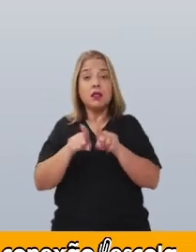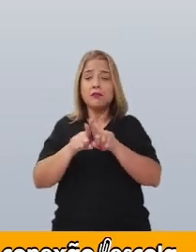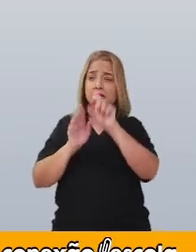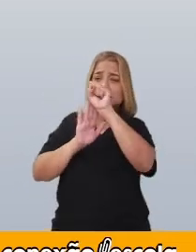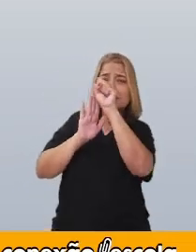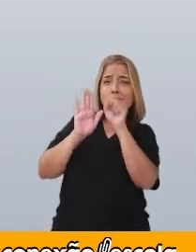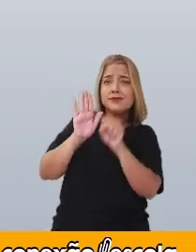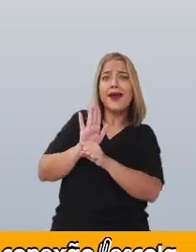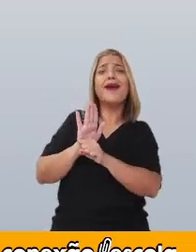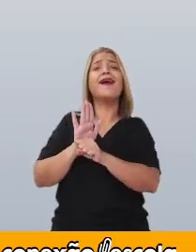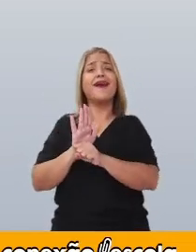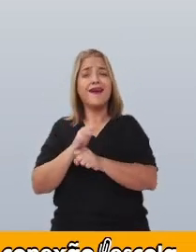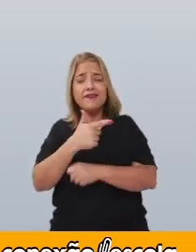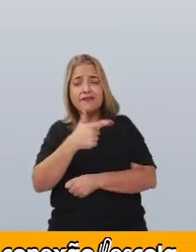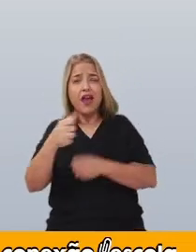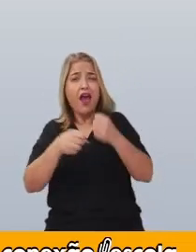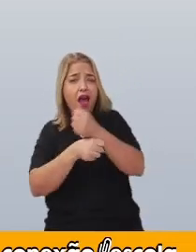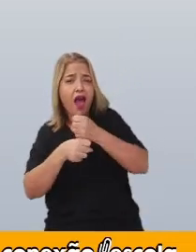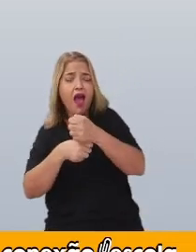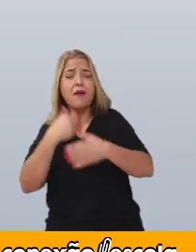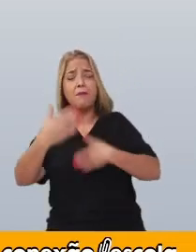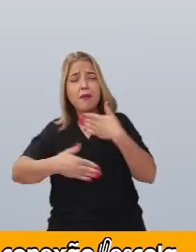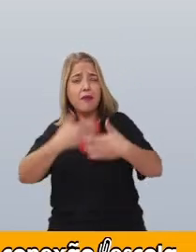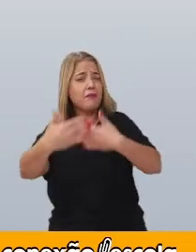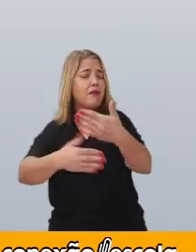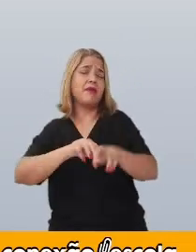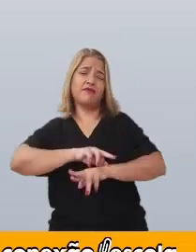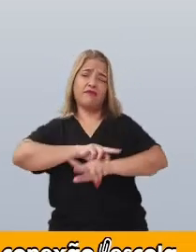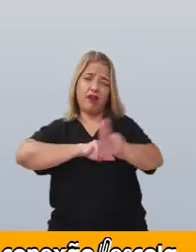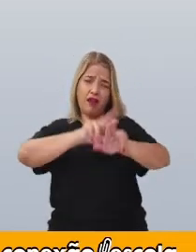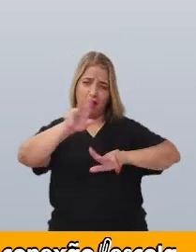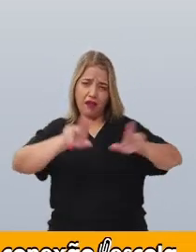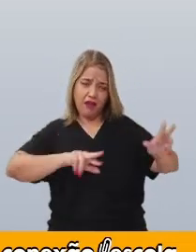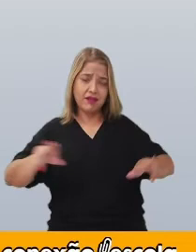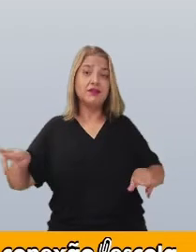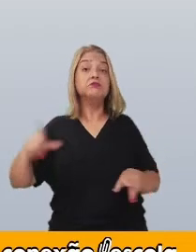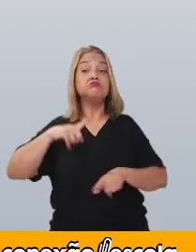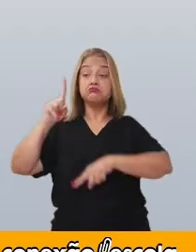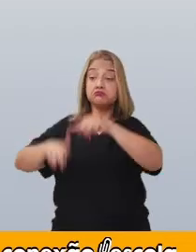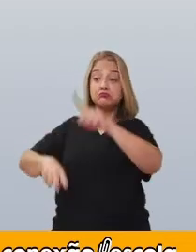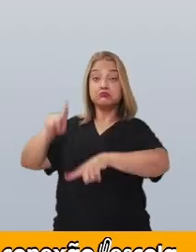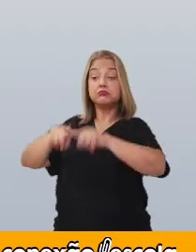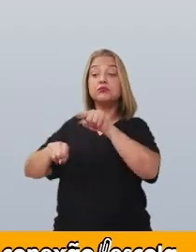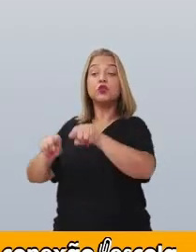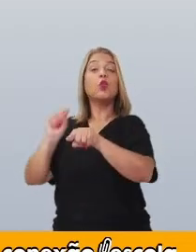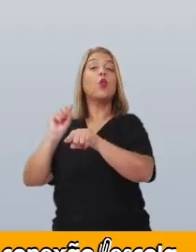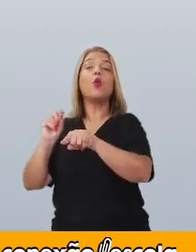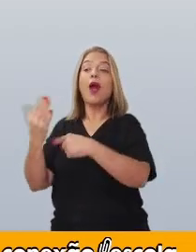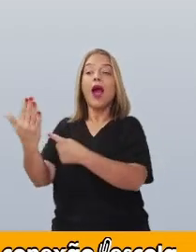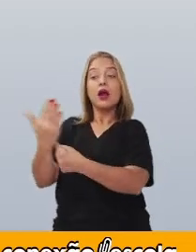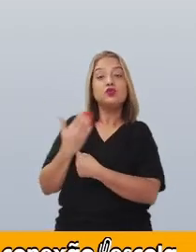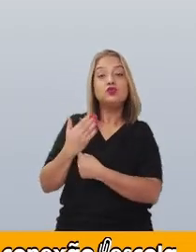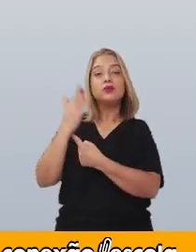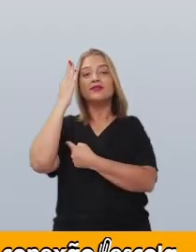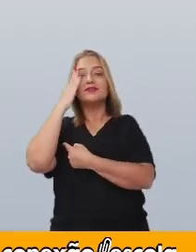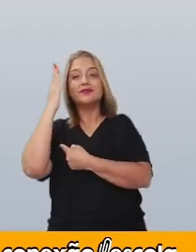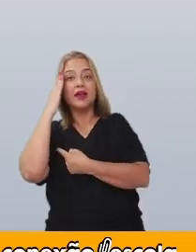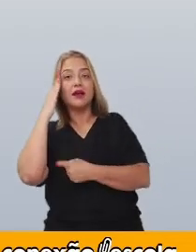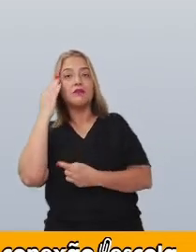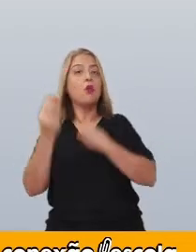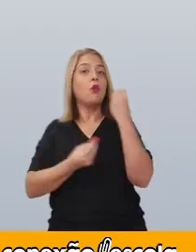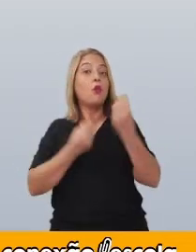século, entre outras. Instrumentos utilizados para